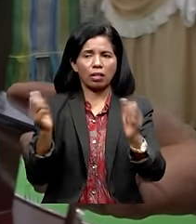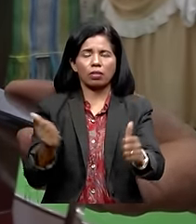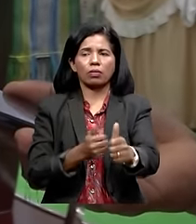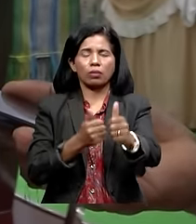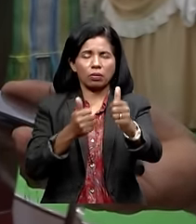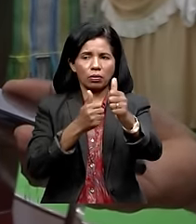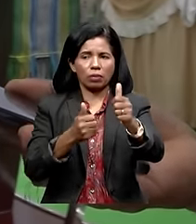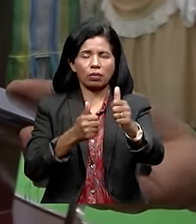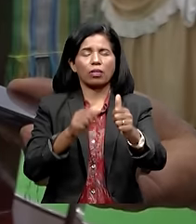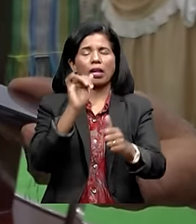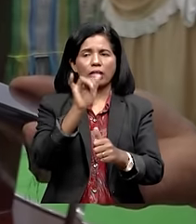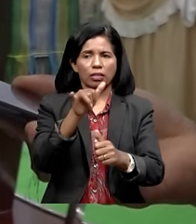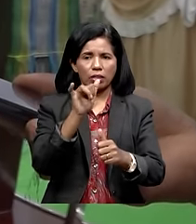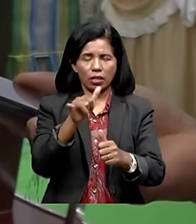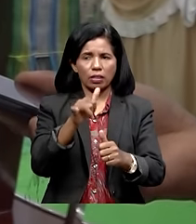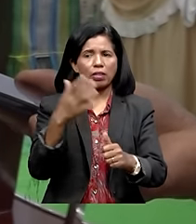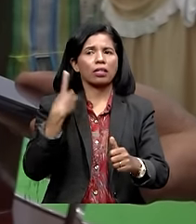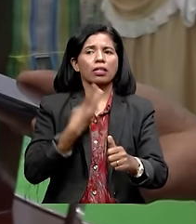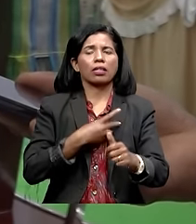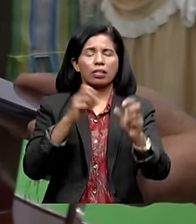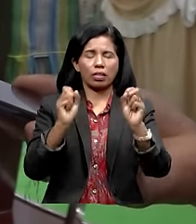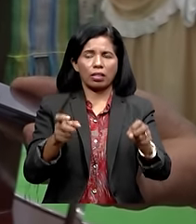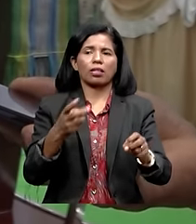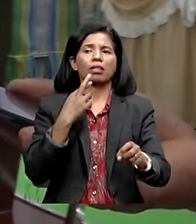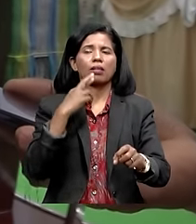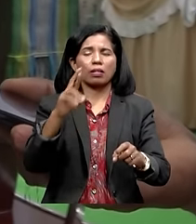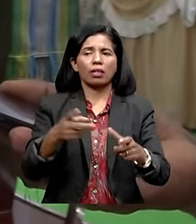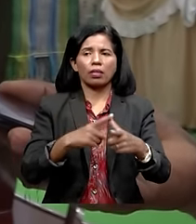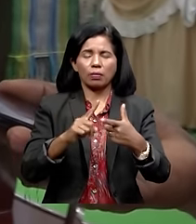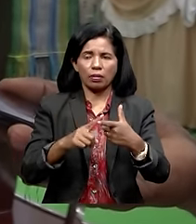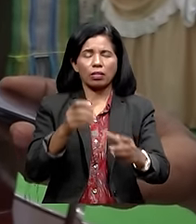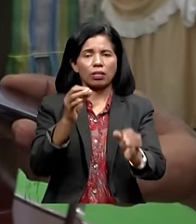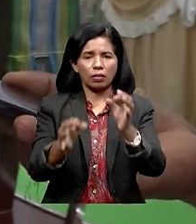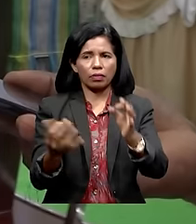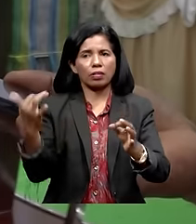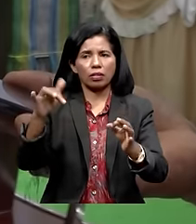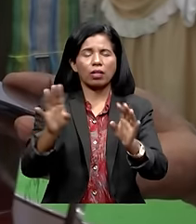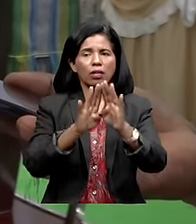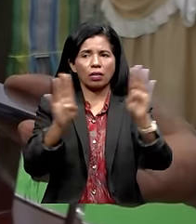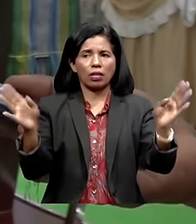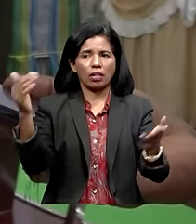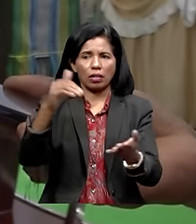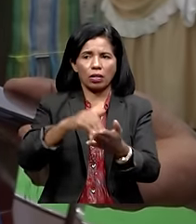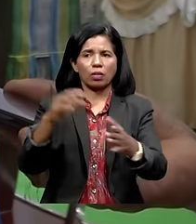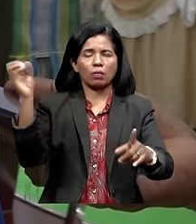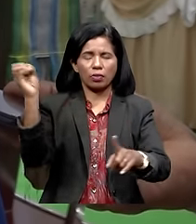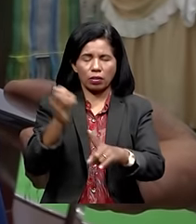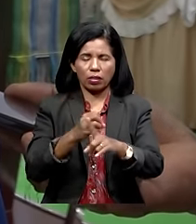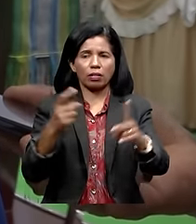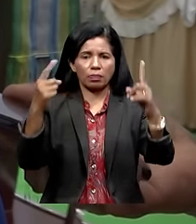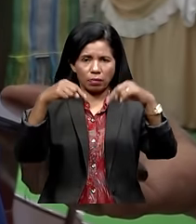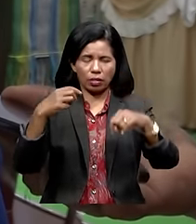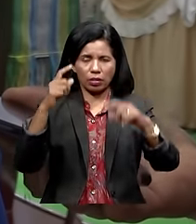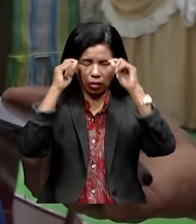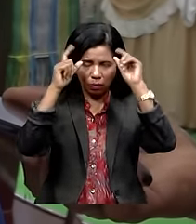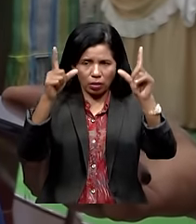la cumpri acordo e ita tem que resolve depois makare si ra bele lo que fila fali oportunidade me Timor